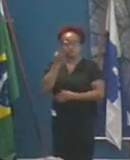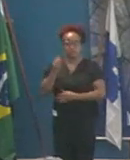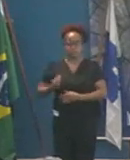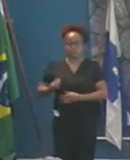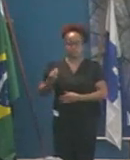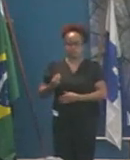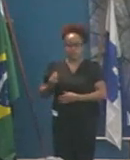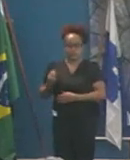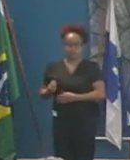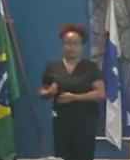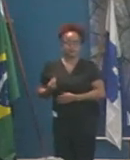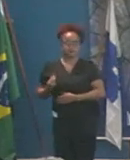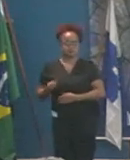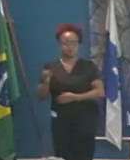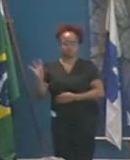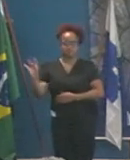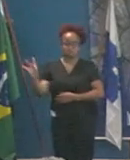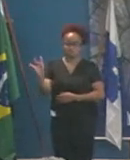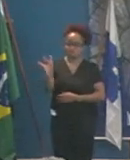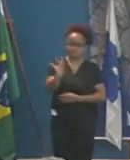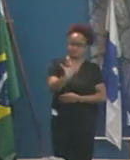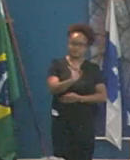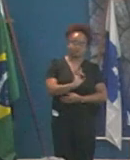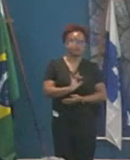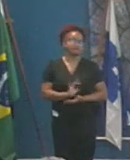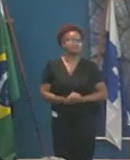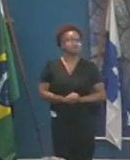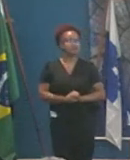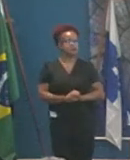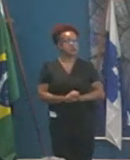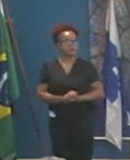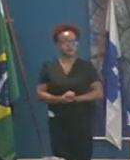presença de todos vocês.